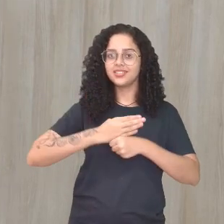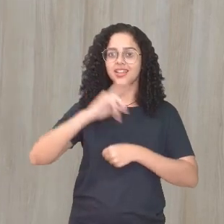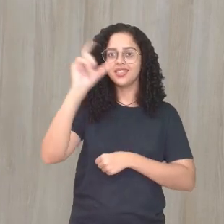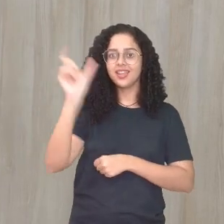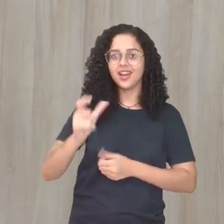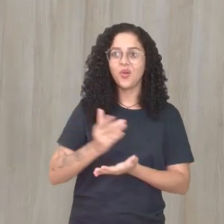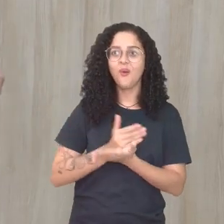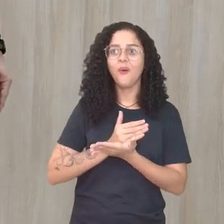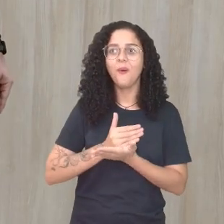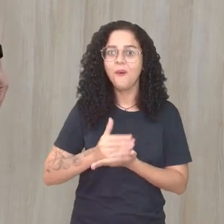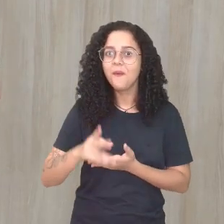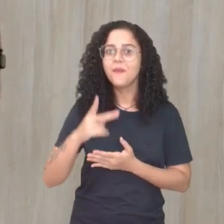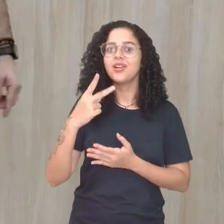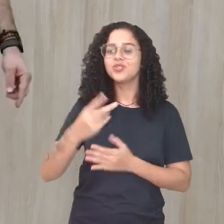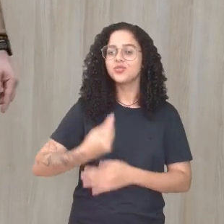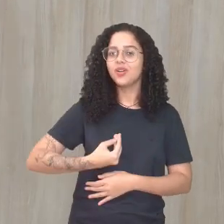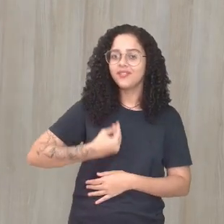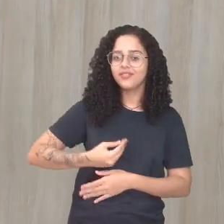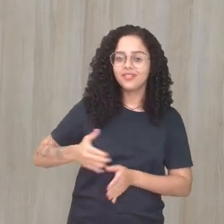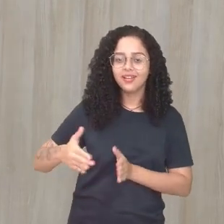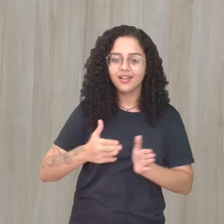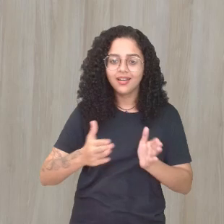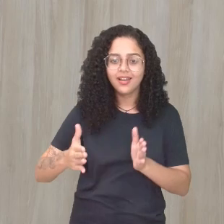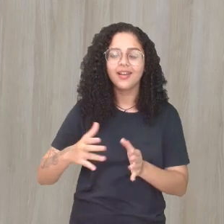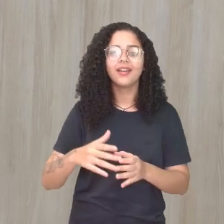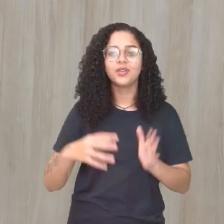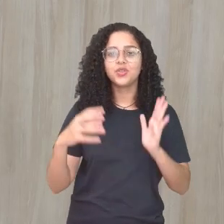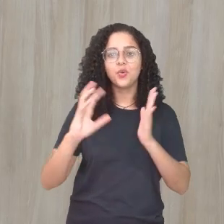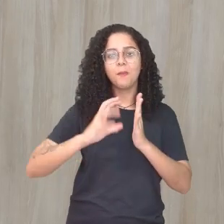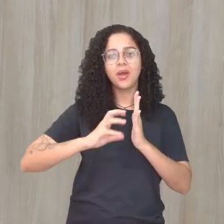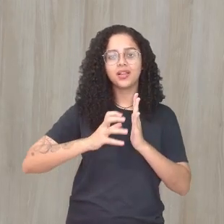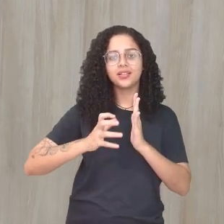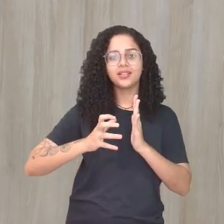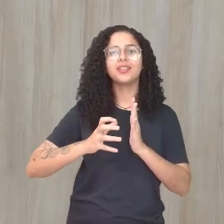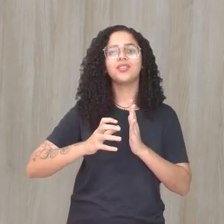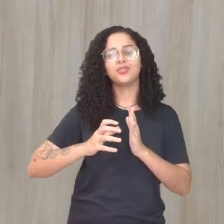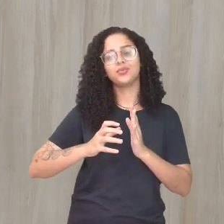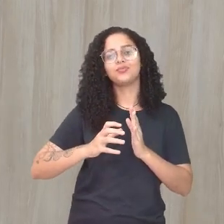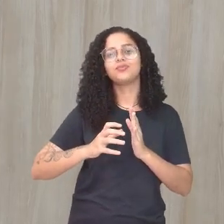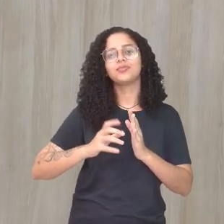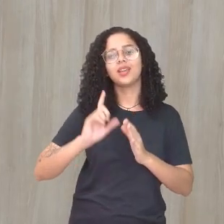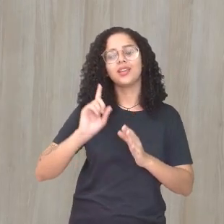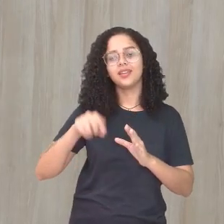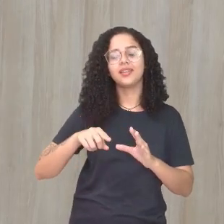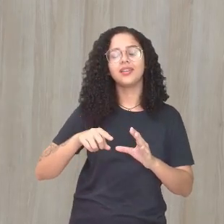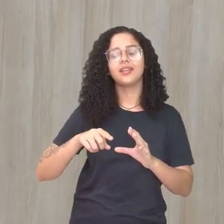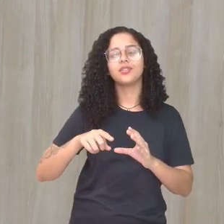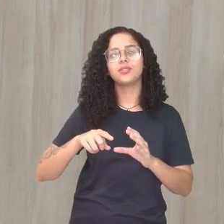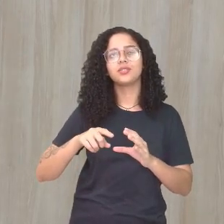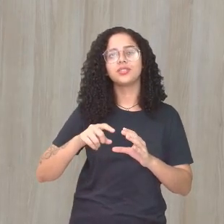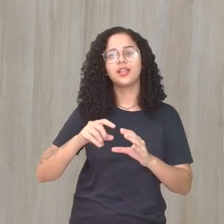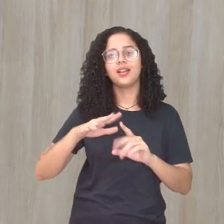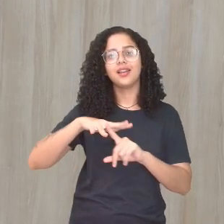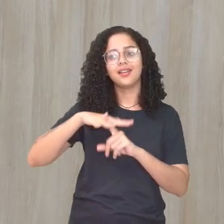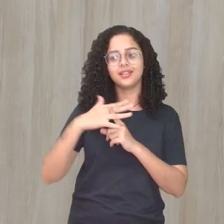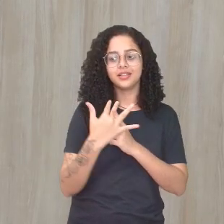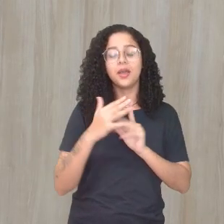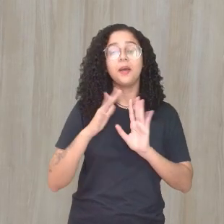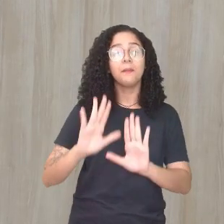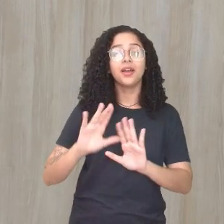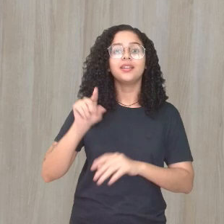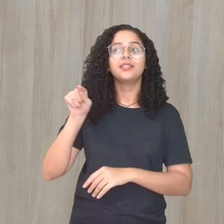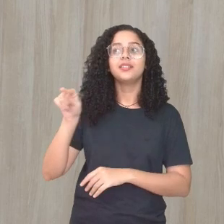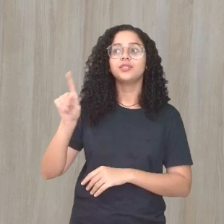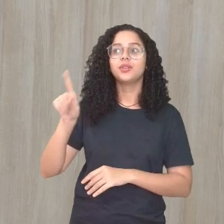ele começa a sua carreira em um partido considerado socialista. Mas isso vai ficar como